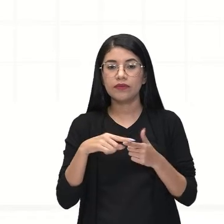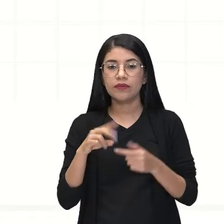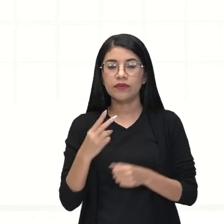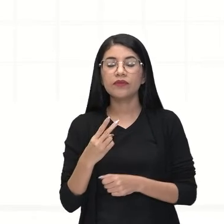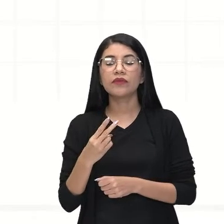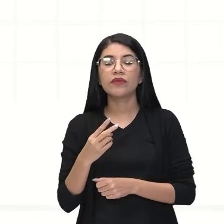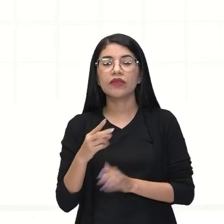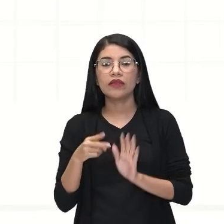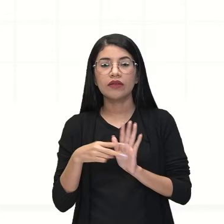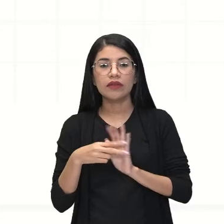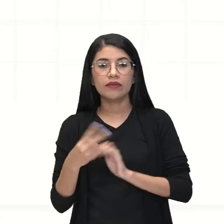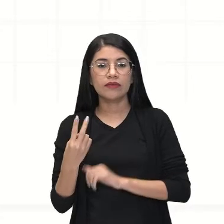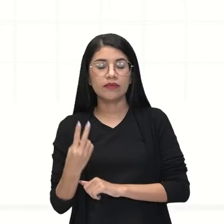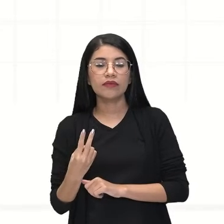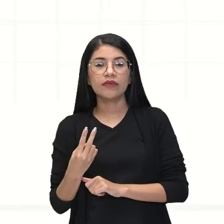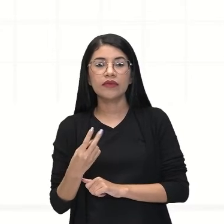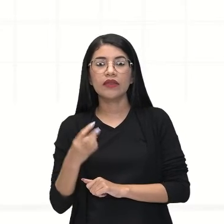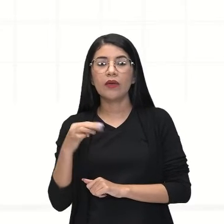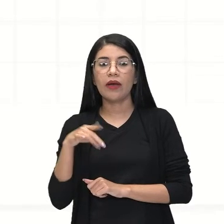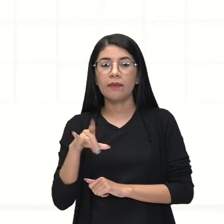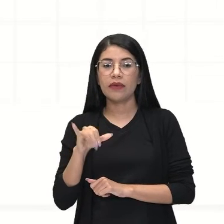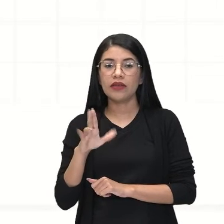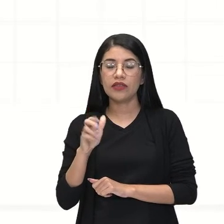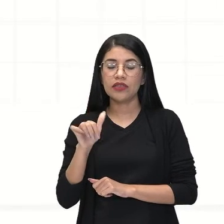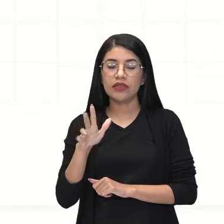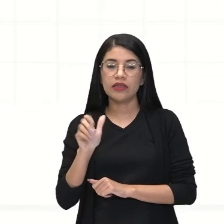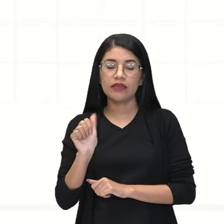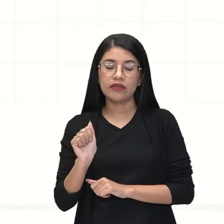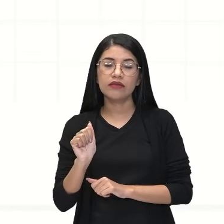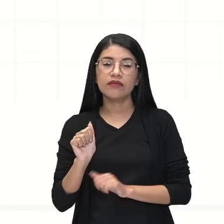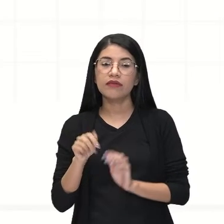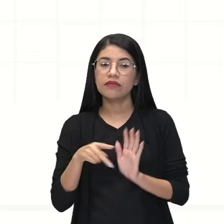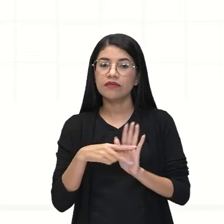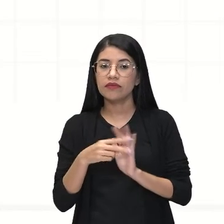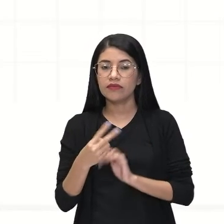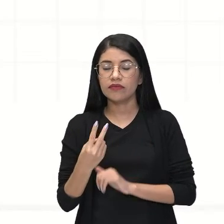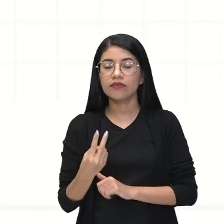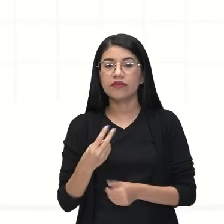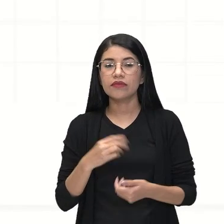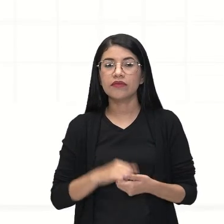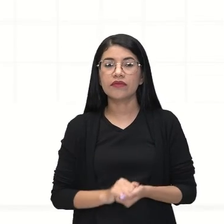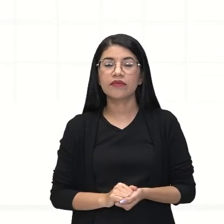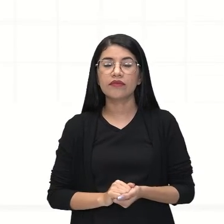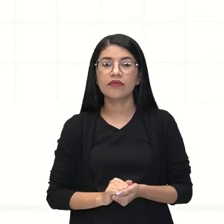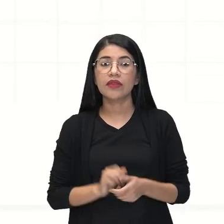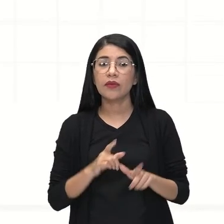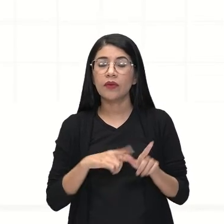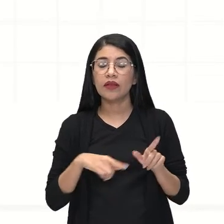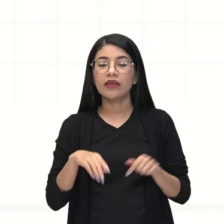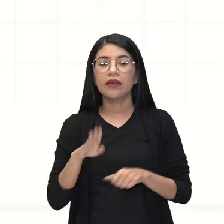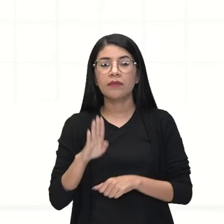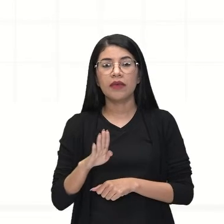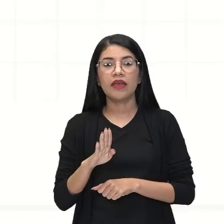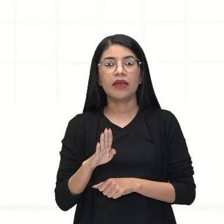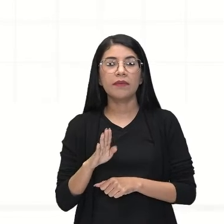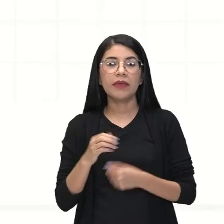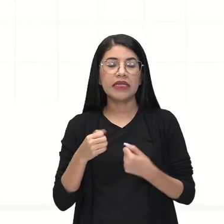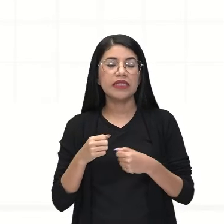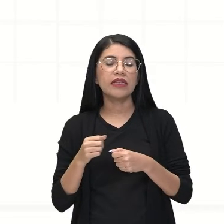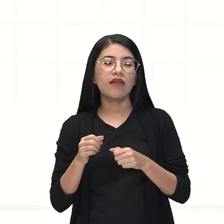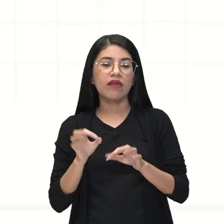2. Essa aqui é a minha mediana, né? Então, essa letra B aí era um pouquinho